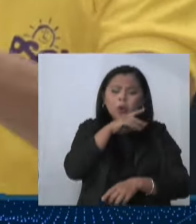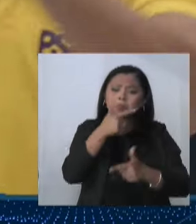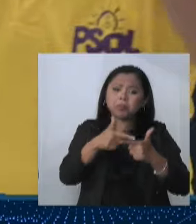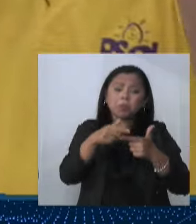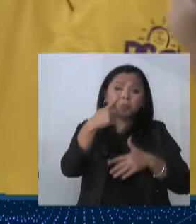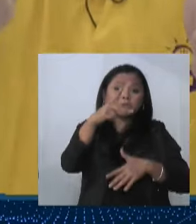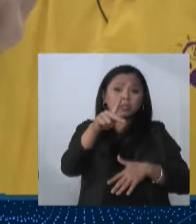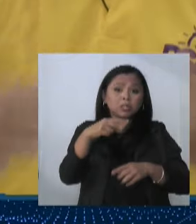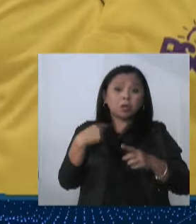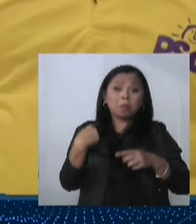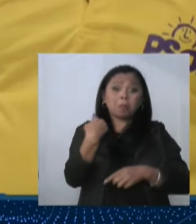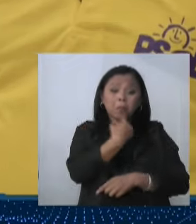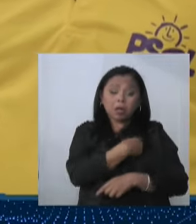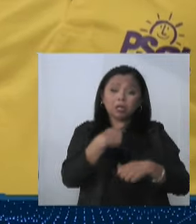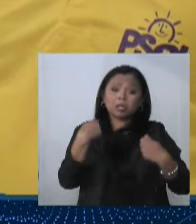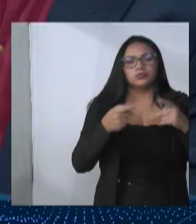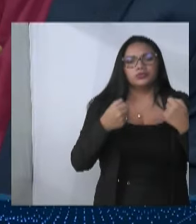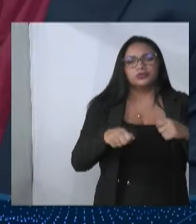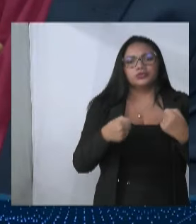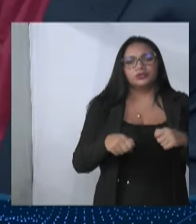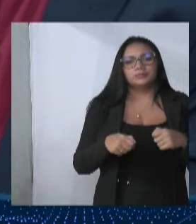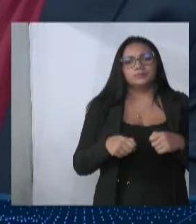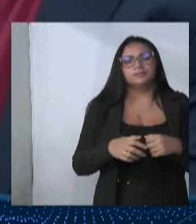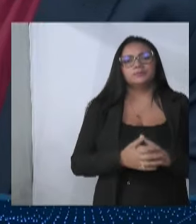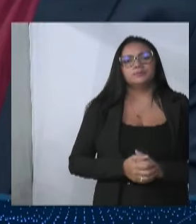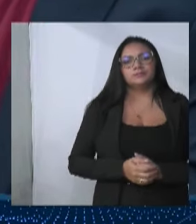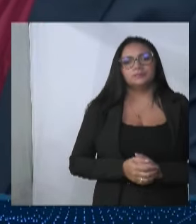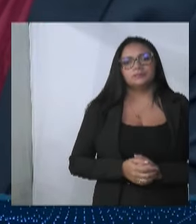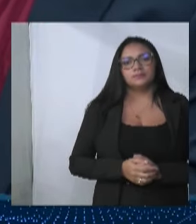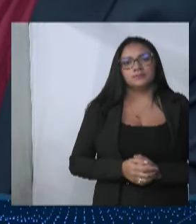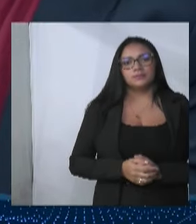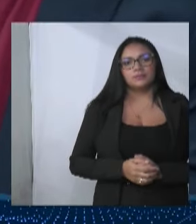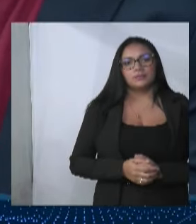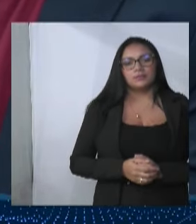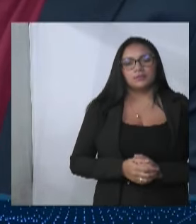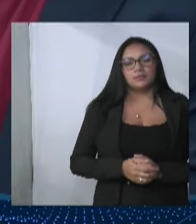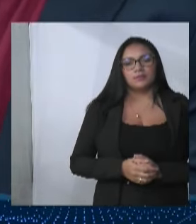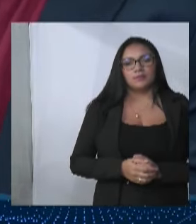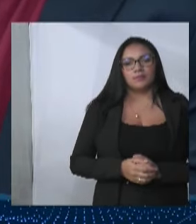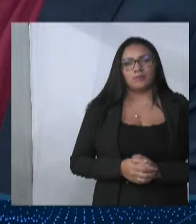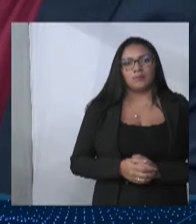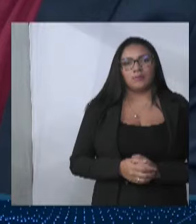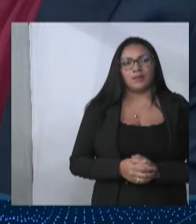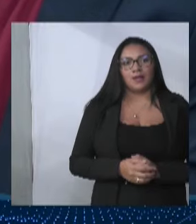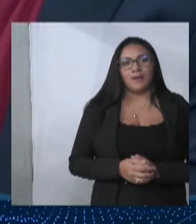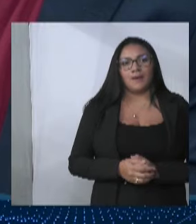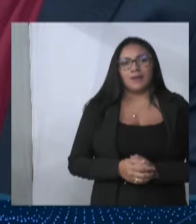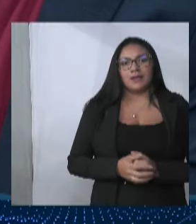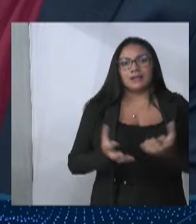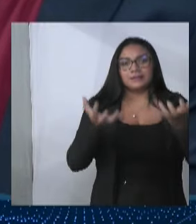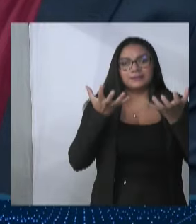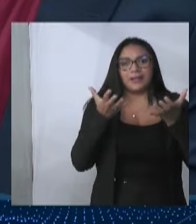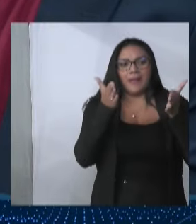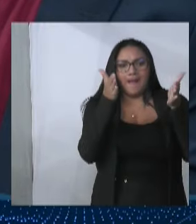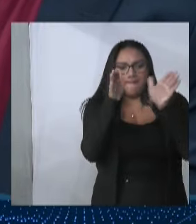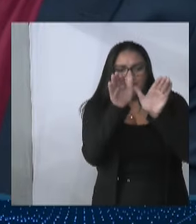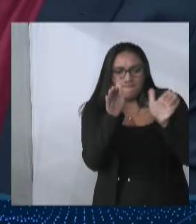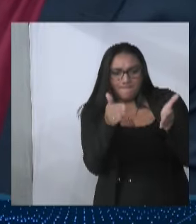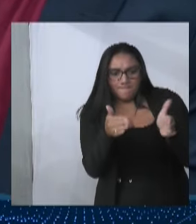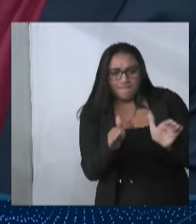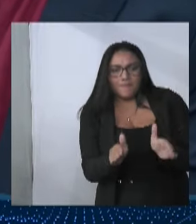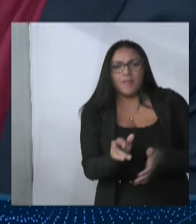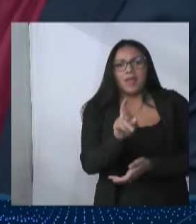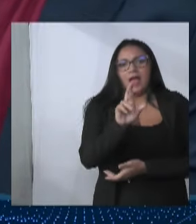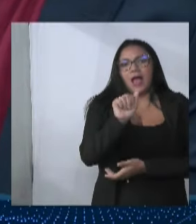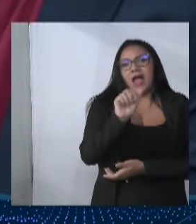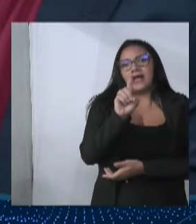Mas que a gente tem que falar para o povo de Teresina. Vieram com os modais e nós transferimos radiais. O